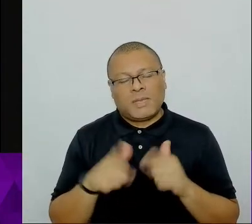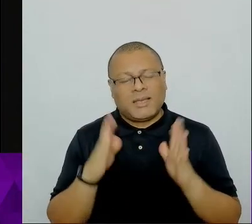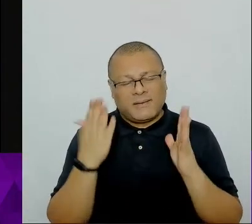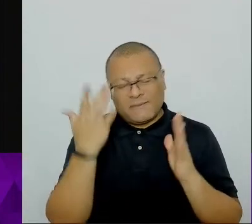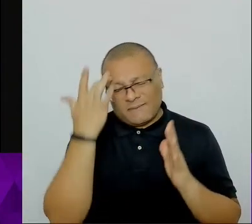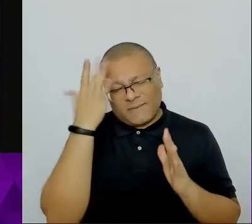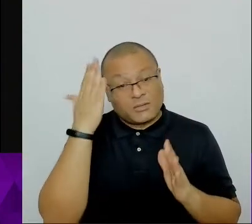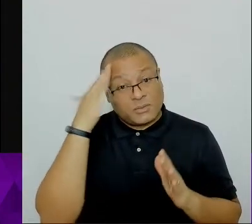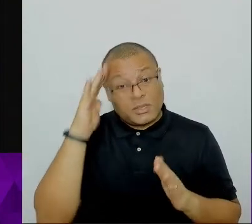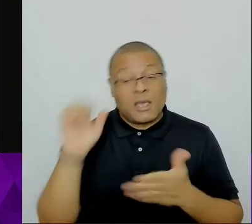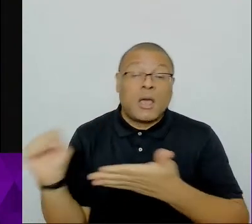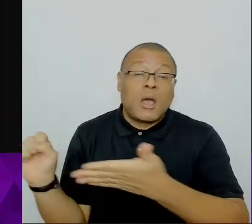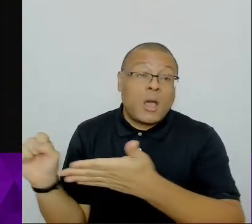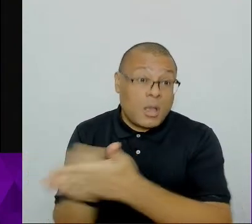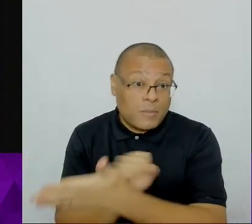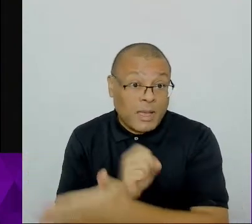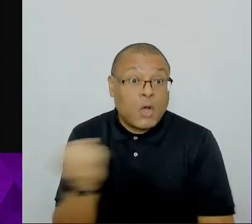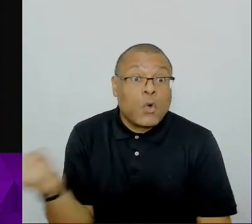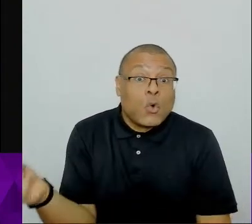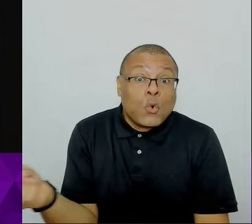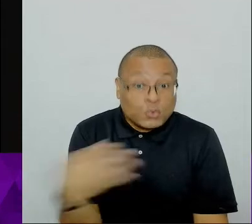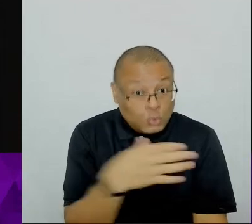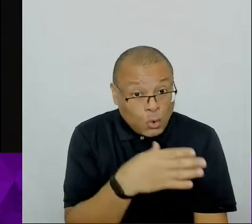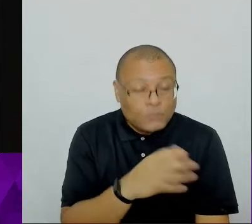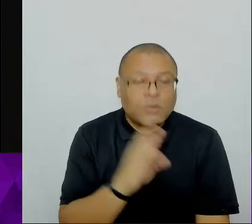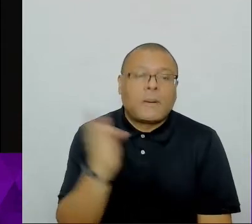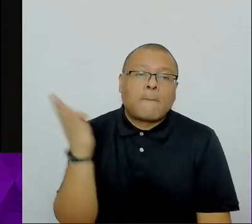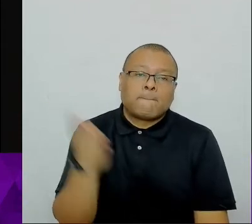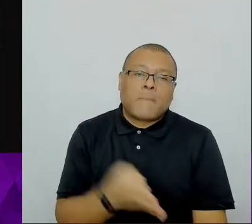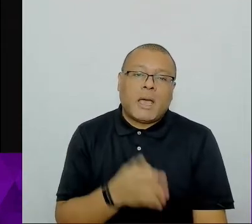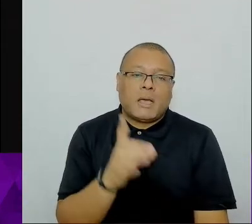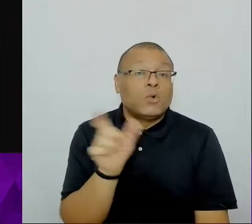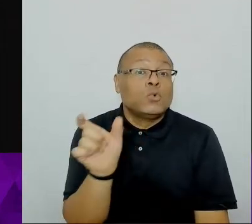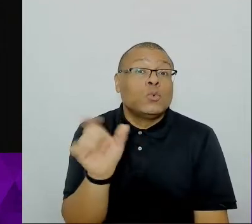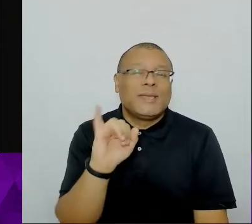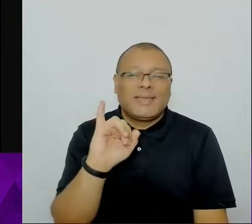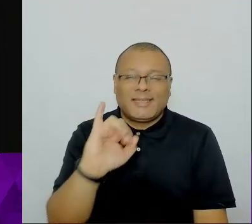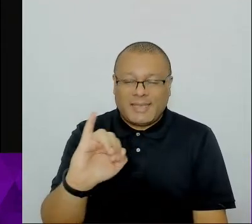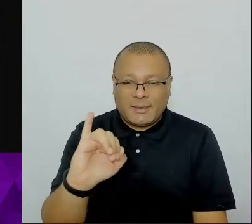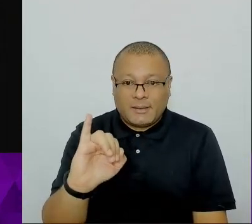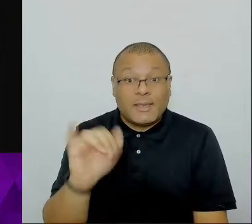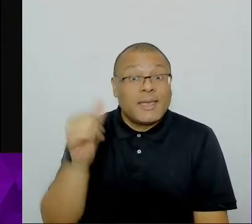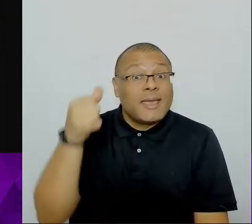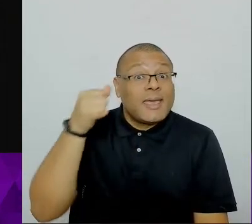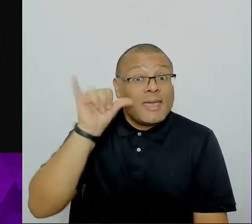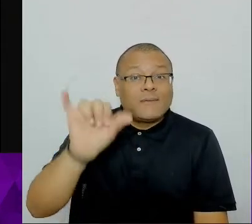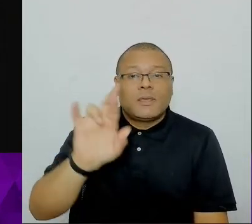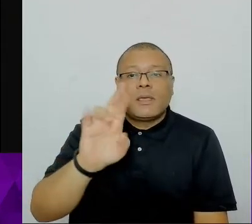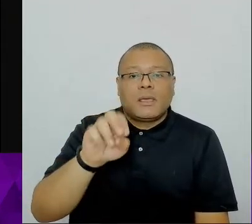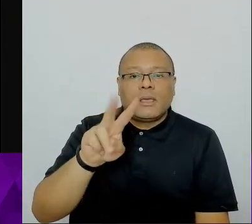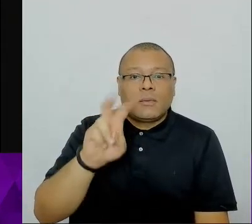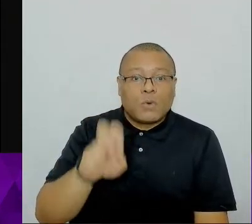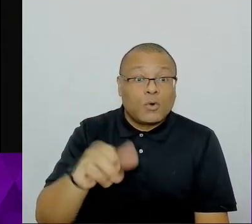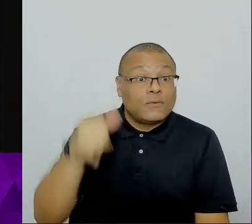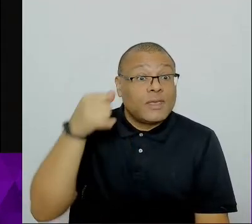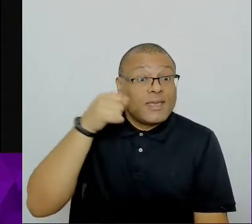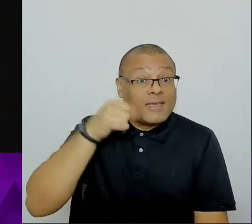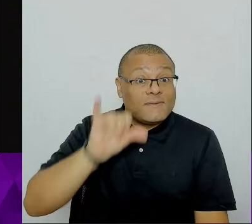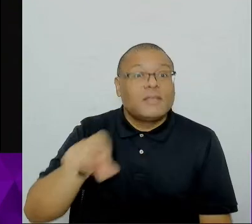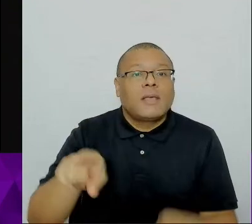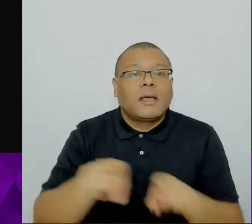quiser deletar deletar um cão, /docs, /id. Evita sempre o remove e evita